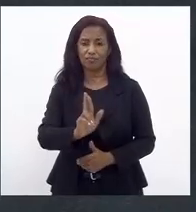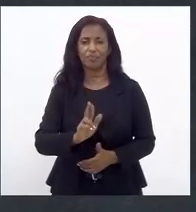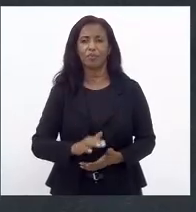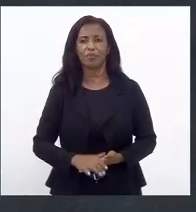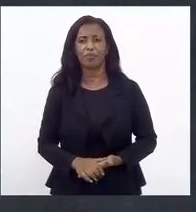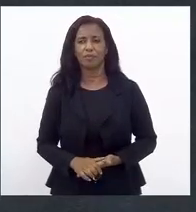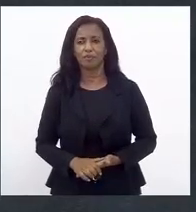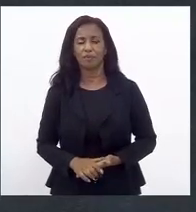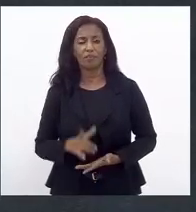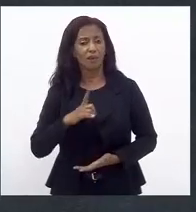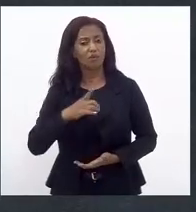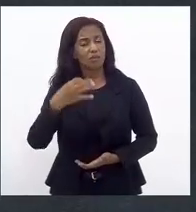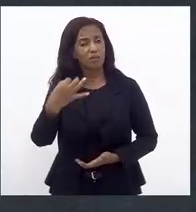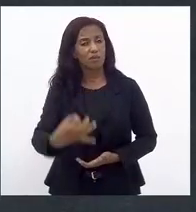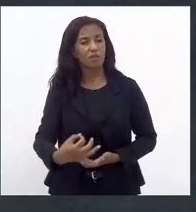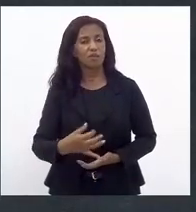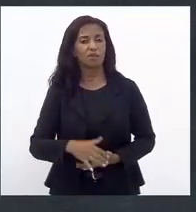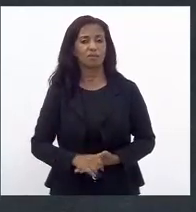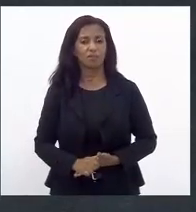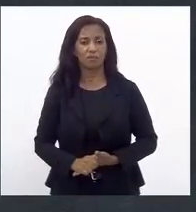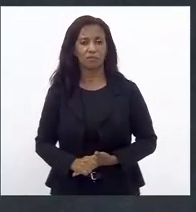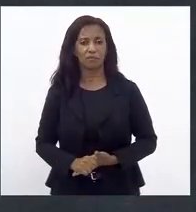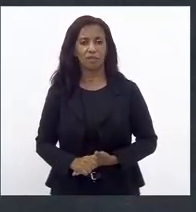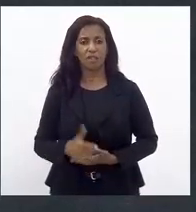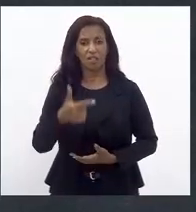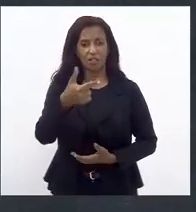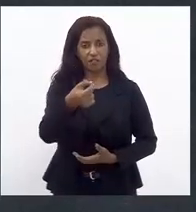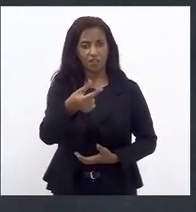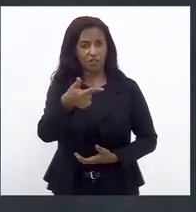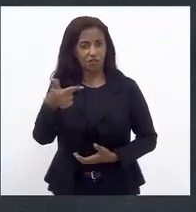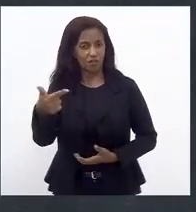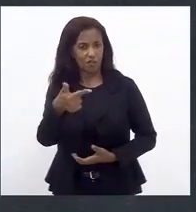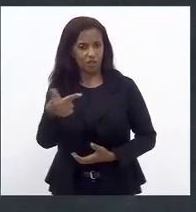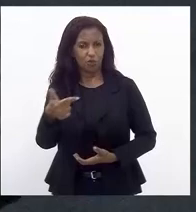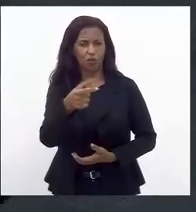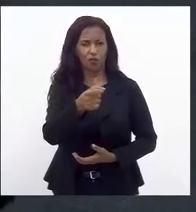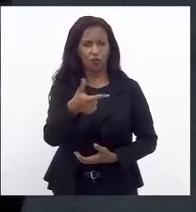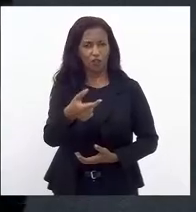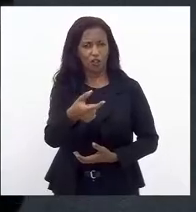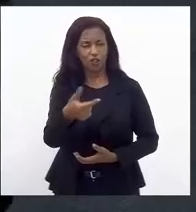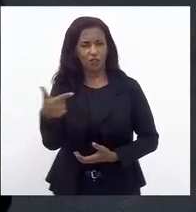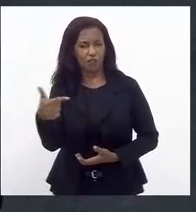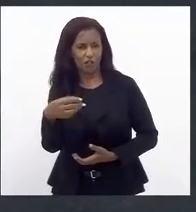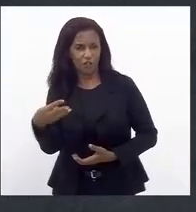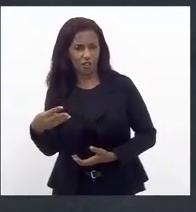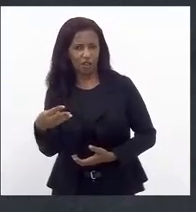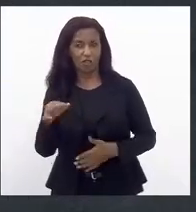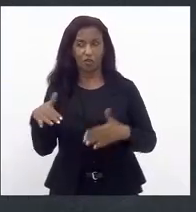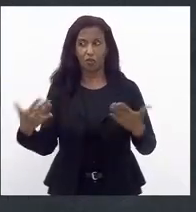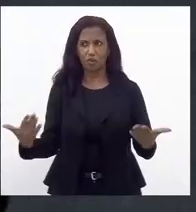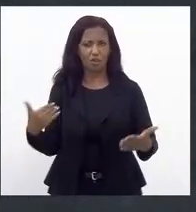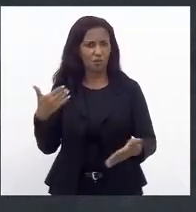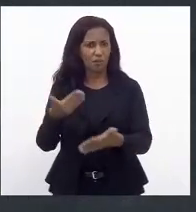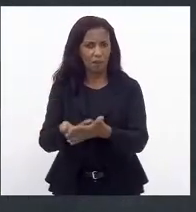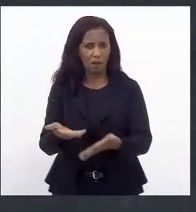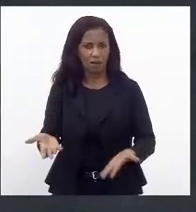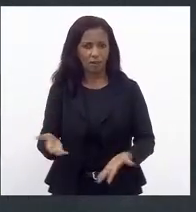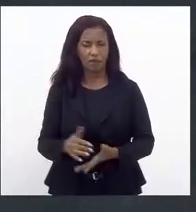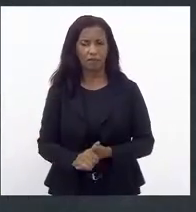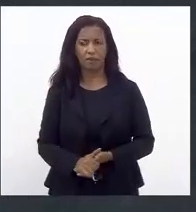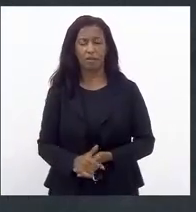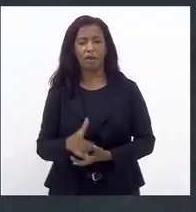resposta eu tenho certeza que em 2022/2023 ou seja em breve